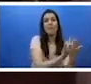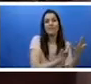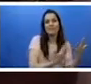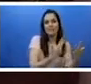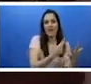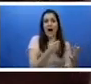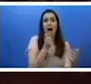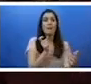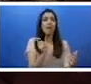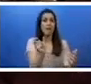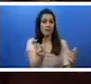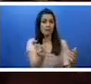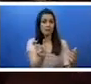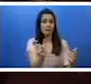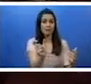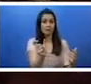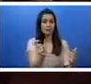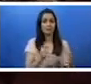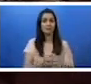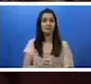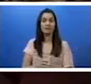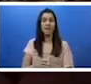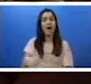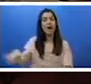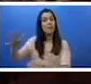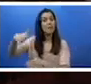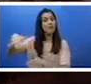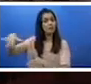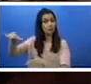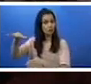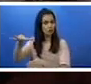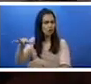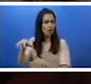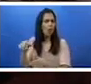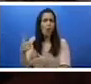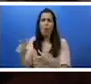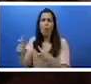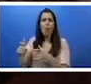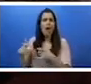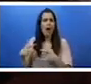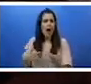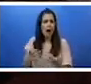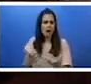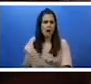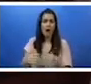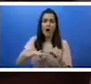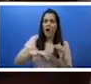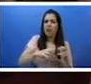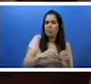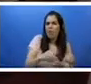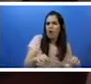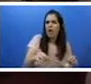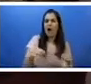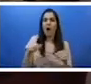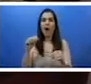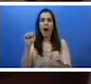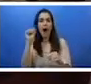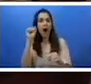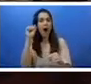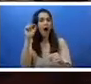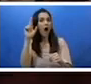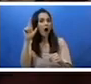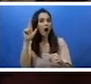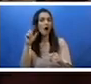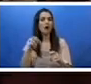vir a palavra. Aqui vai estar escrito o ambiente, aonde ele trafega, aonde ele passa. É a